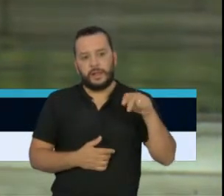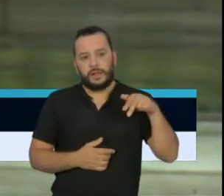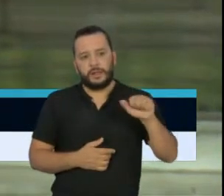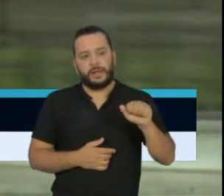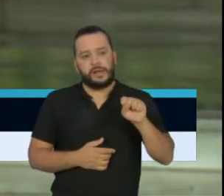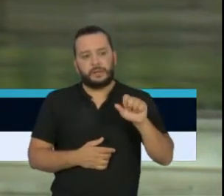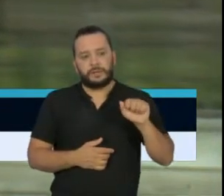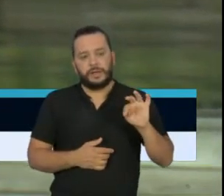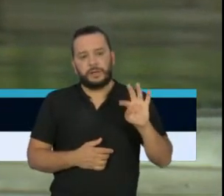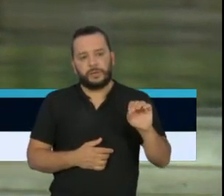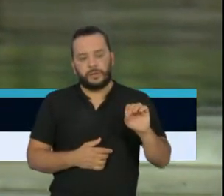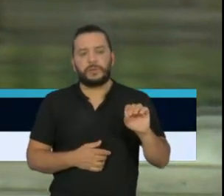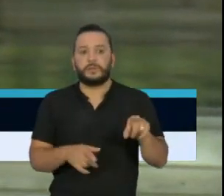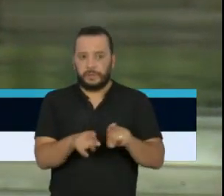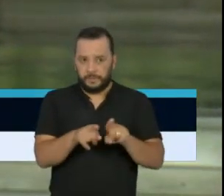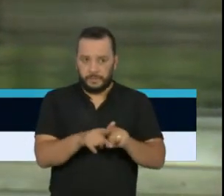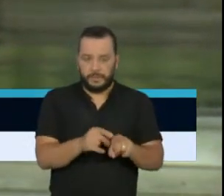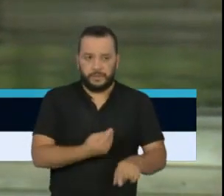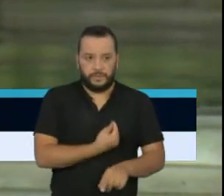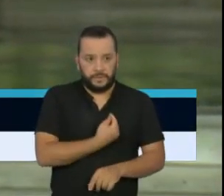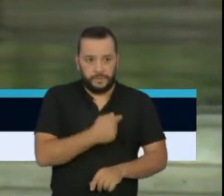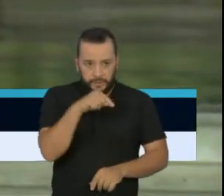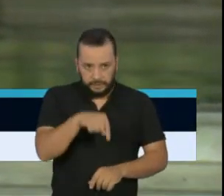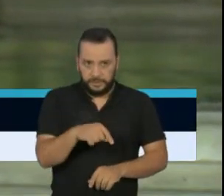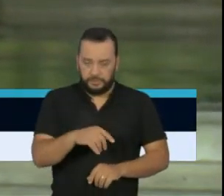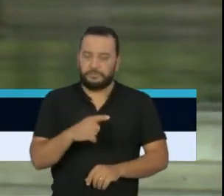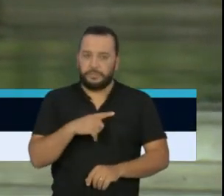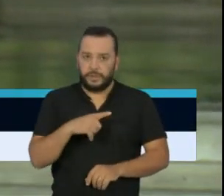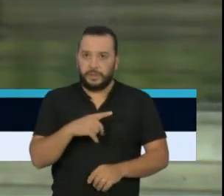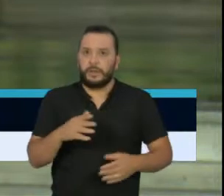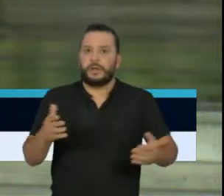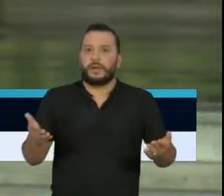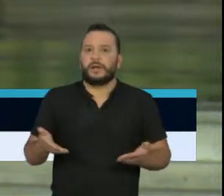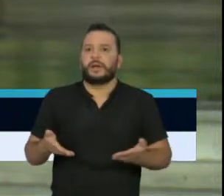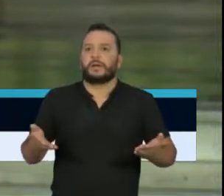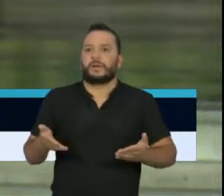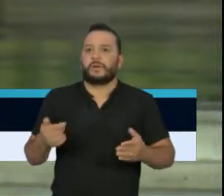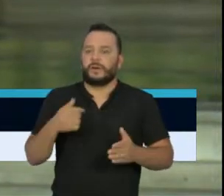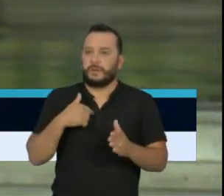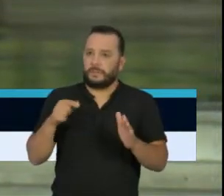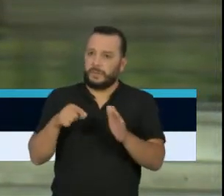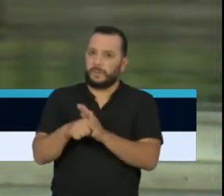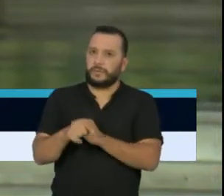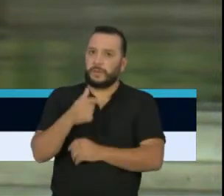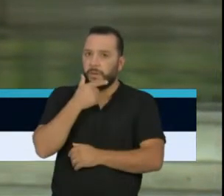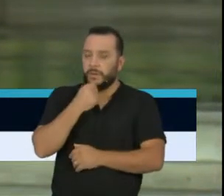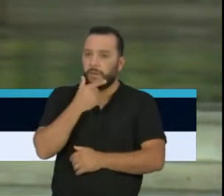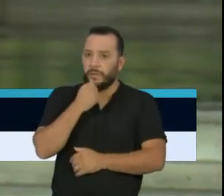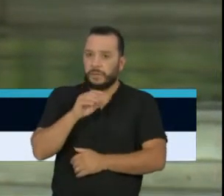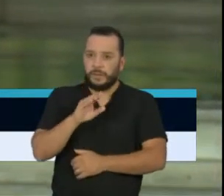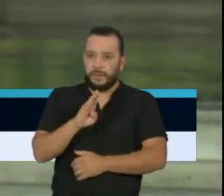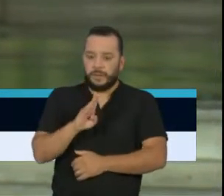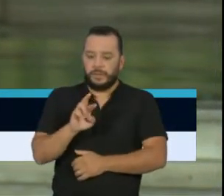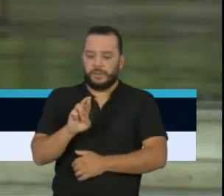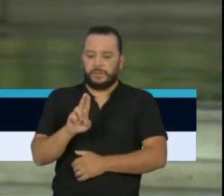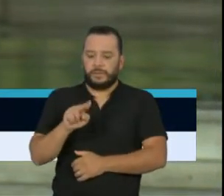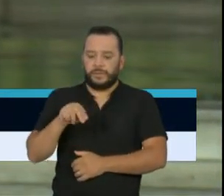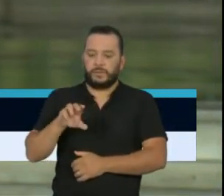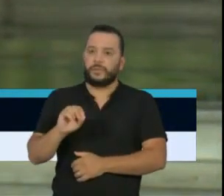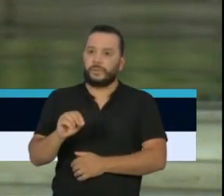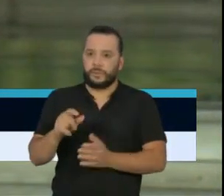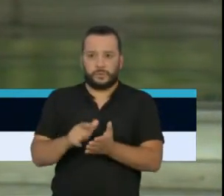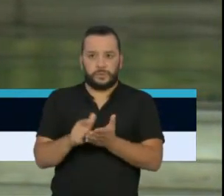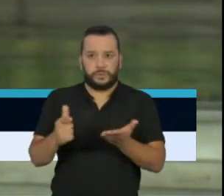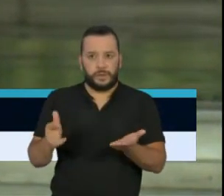aqui presente entre nós. E passo agora a pergunta do jornalista Bruno Ribeiro, do jornal Estado de São